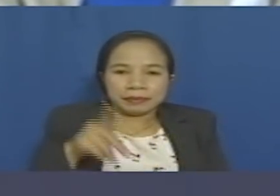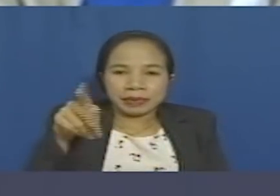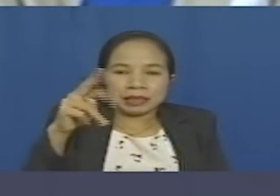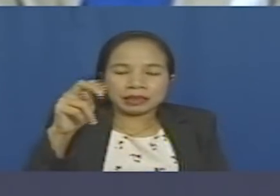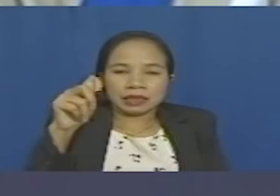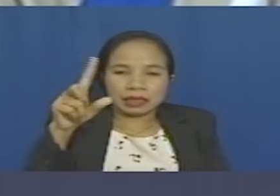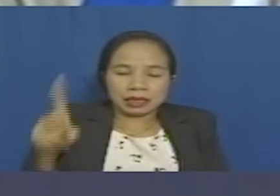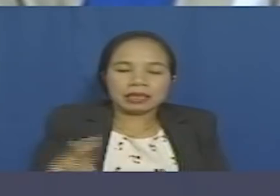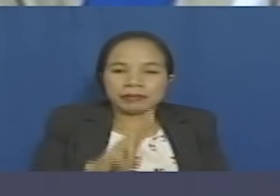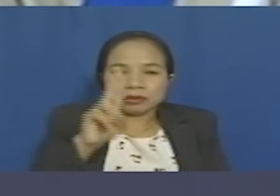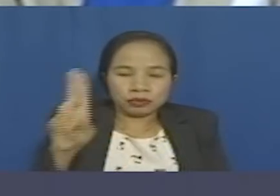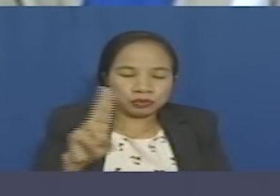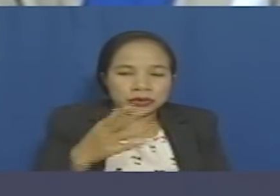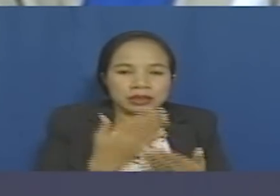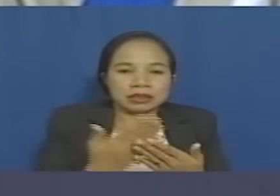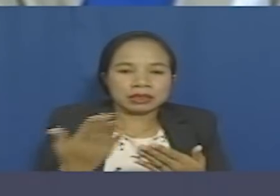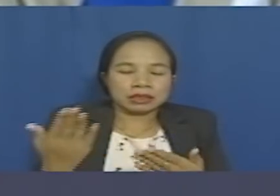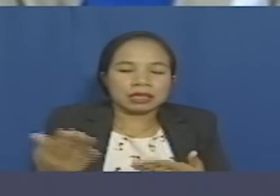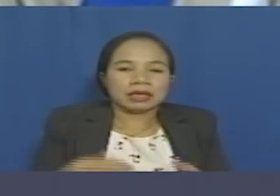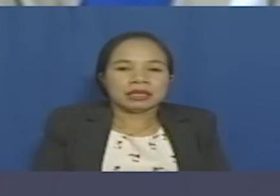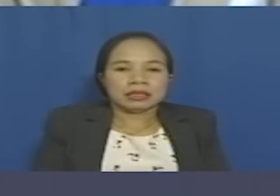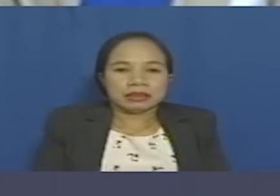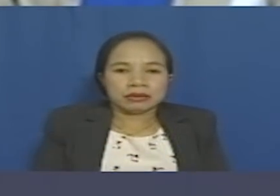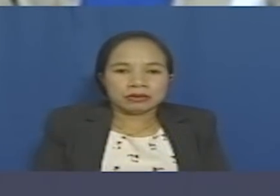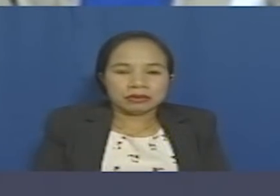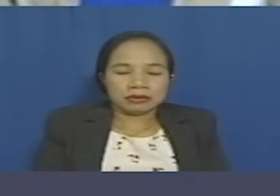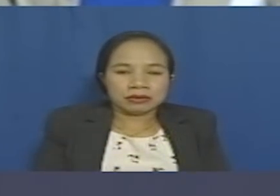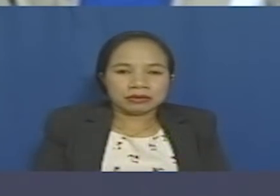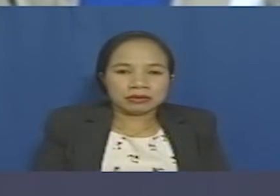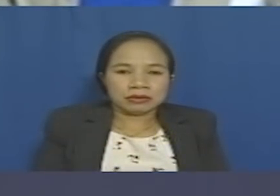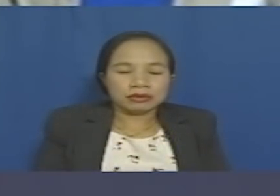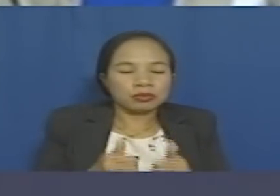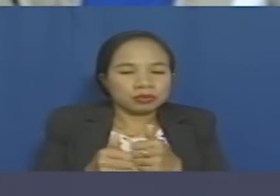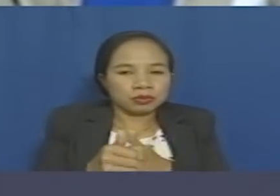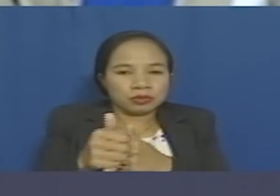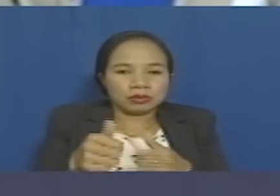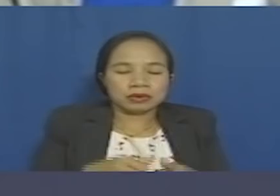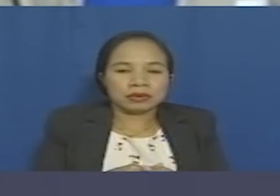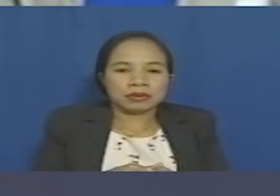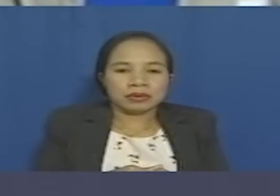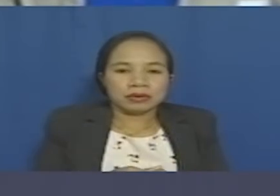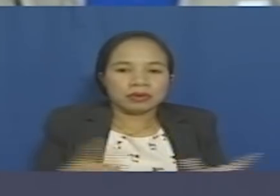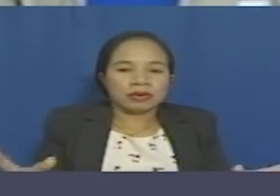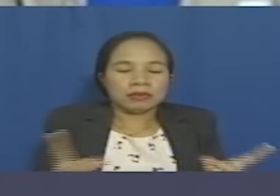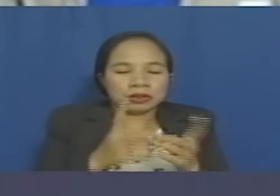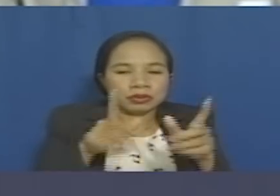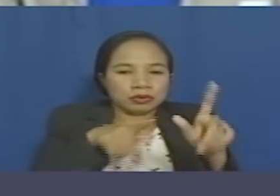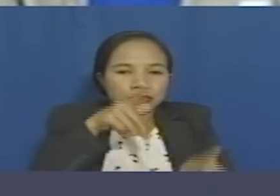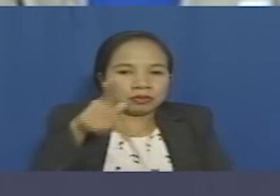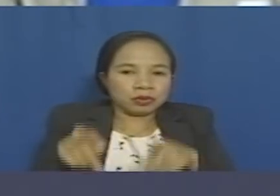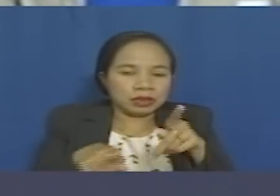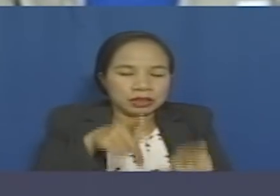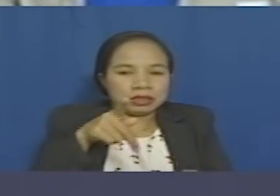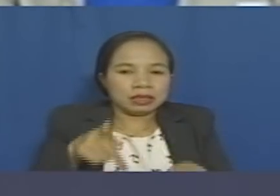usa armas podi hatais civil, preman podi ba assalto comunidade